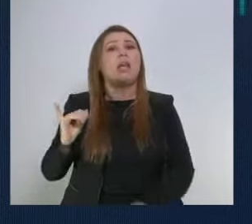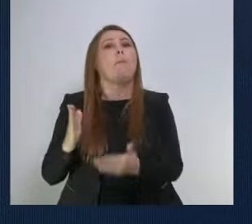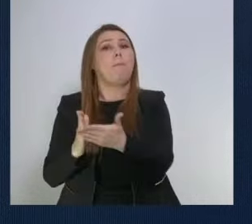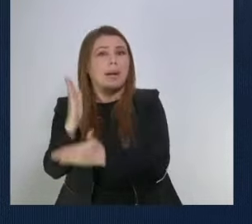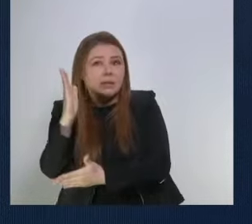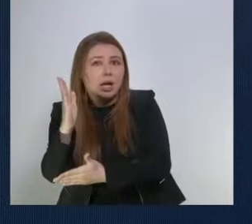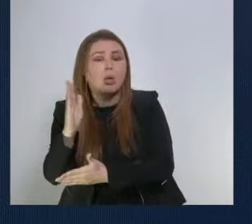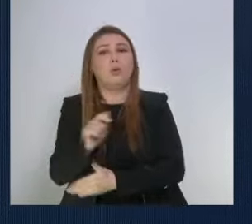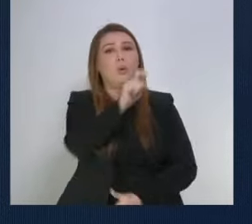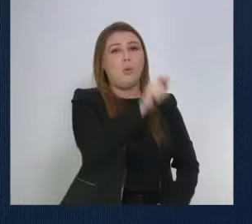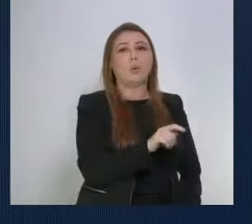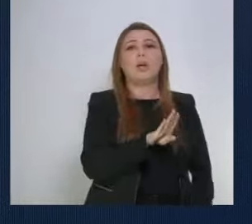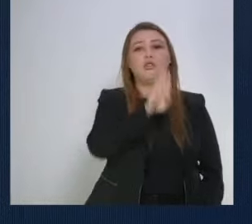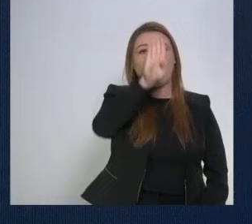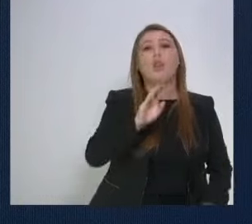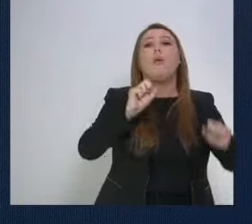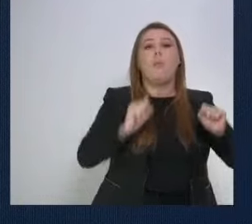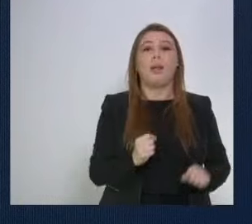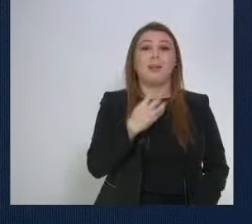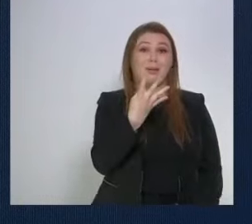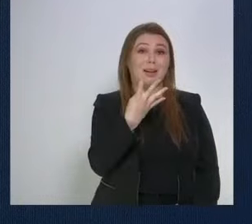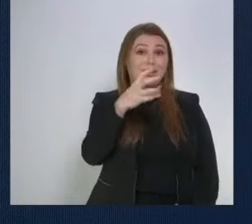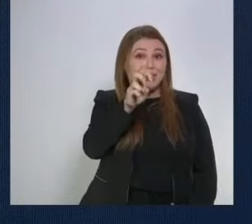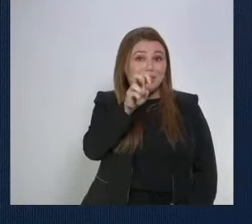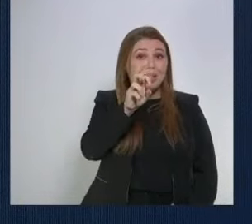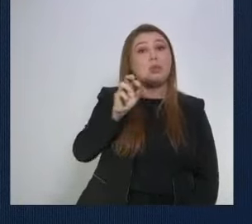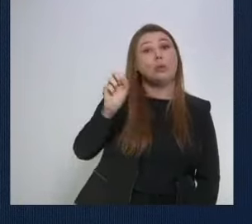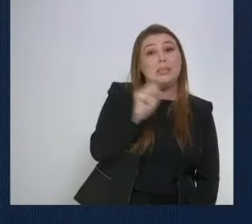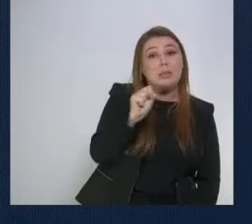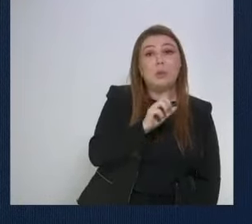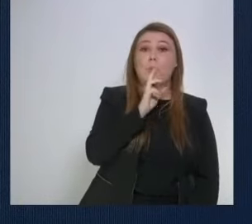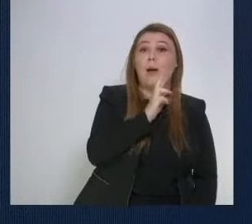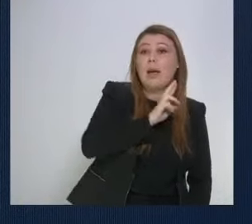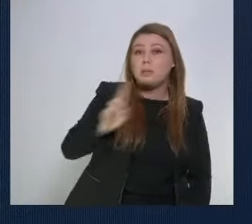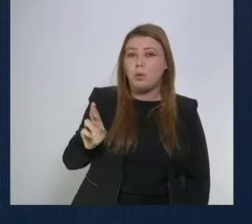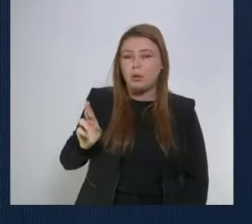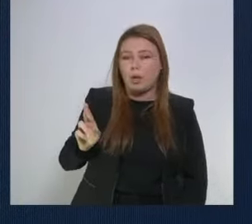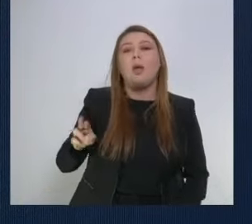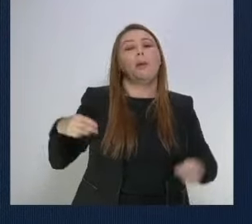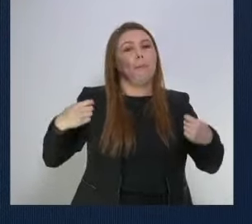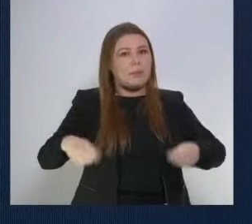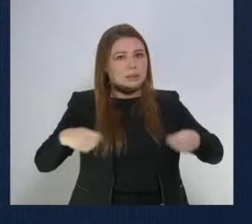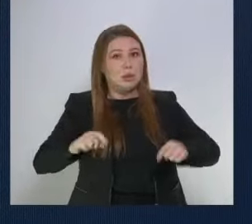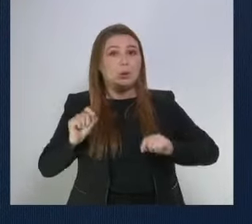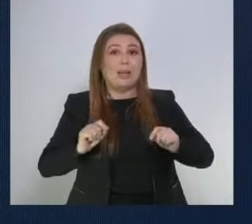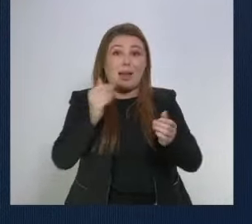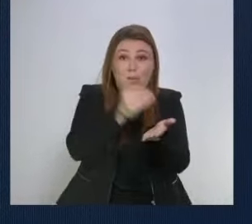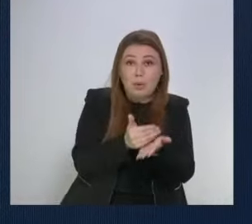o candidato terá então 45 segundos para a sua resposta e isso deve acontecer no início do próximo bloco.